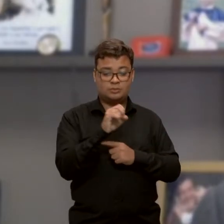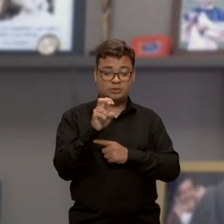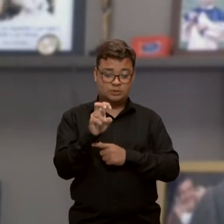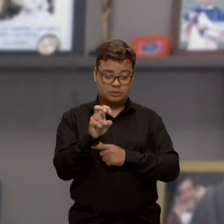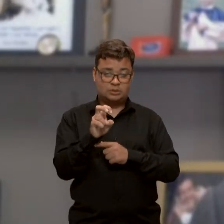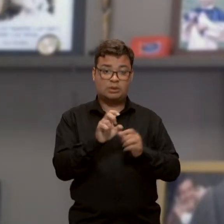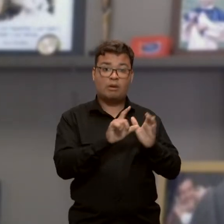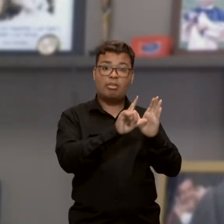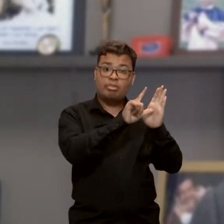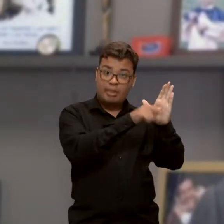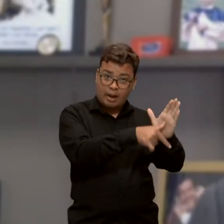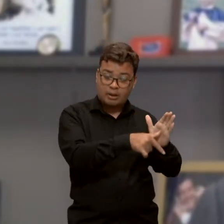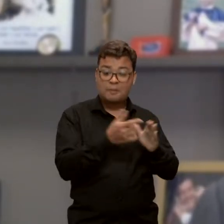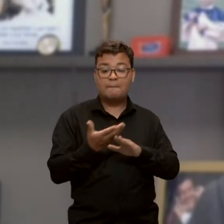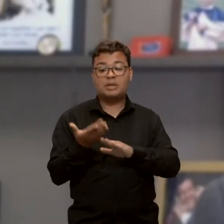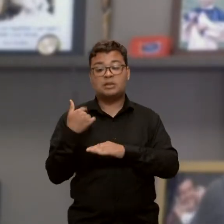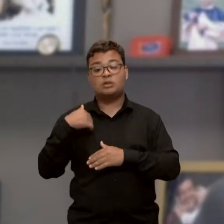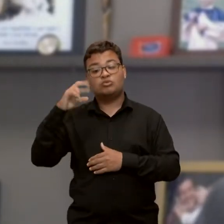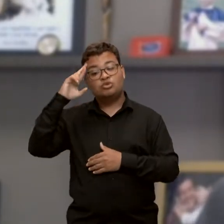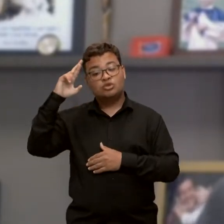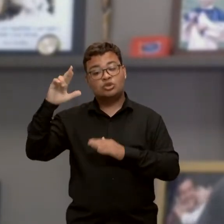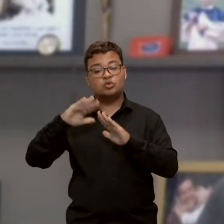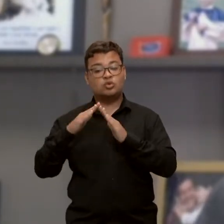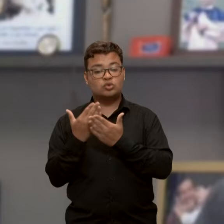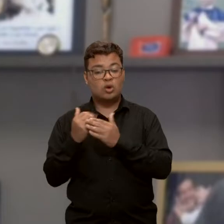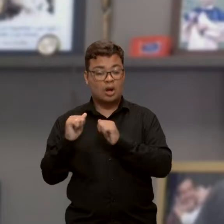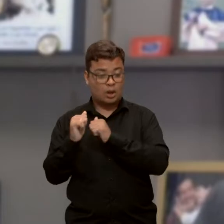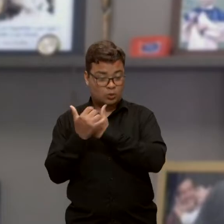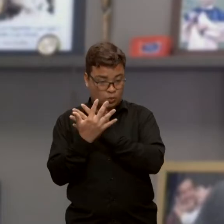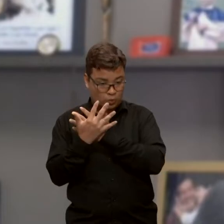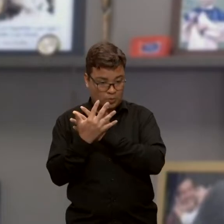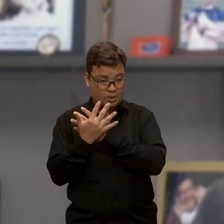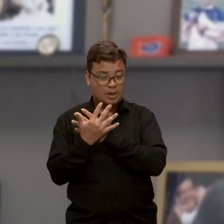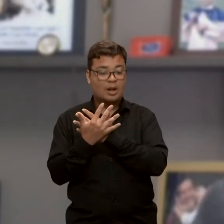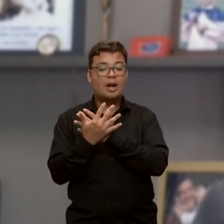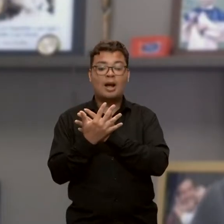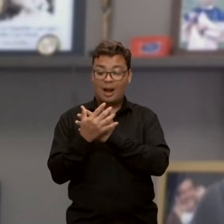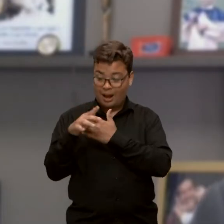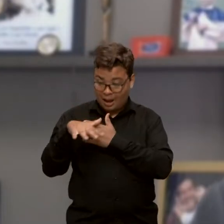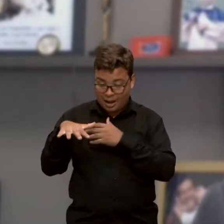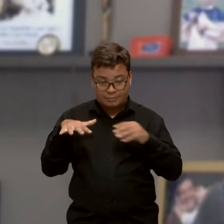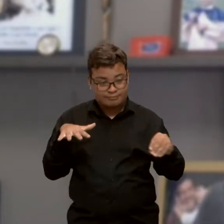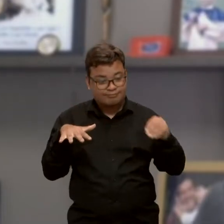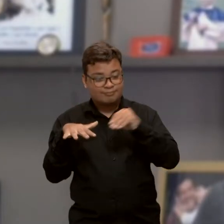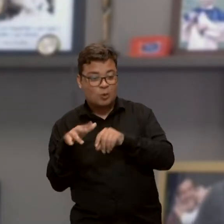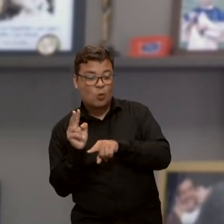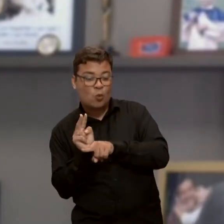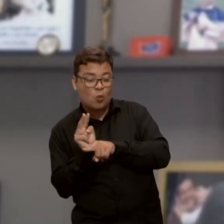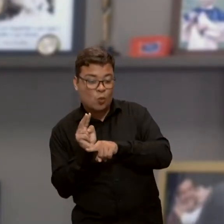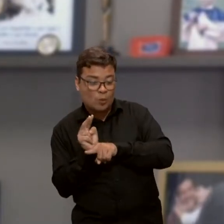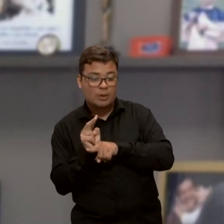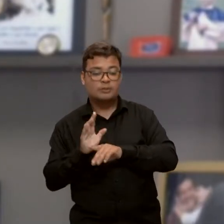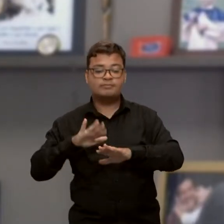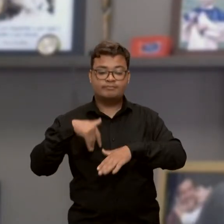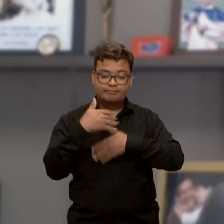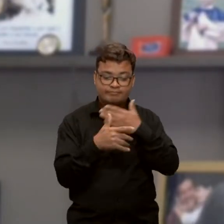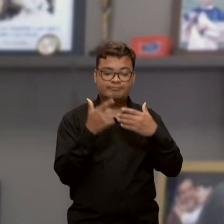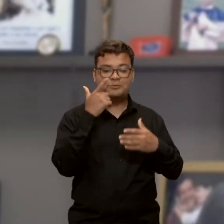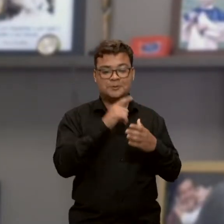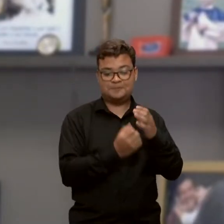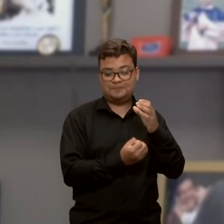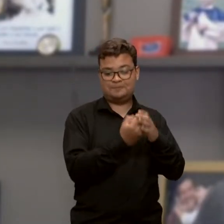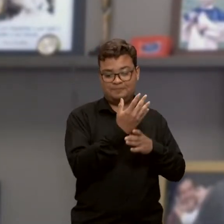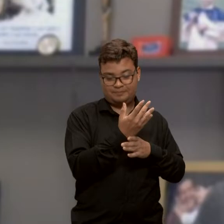da Escola de Agronomia e nós incubamos essa faculdade lá. E no ano seguinte, a gente abriu Administração e Ciências